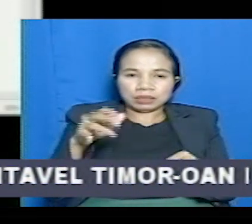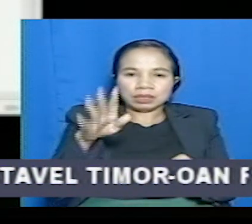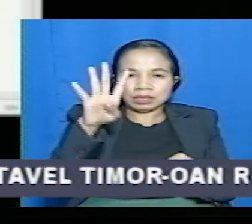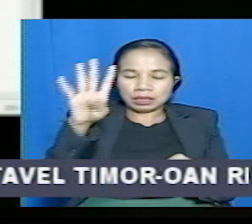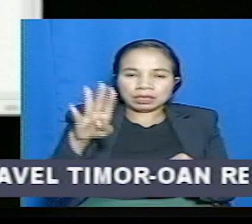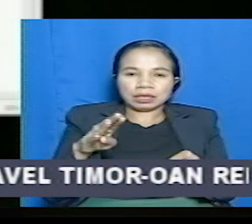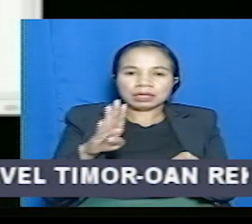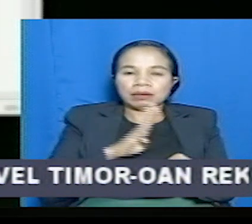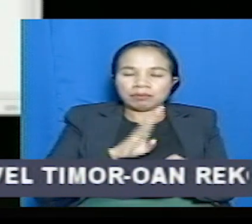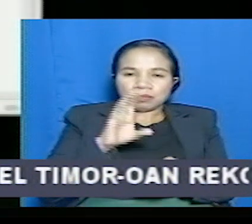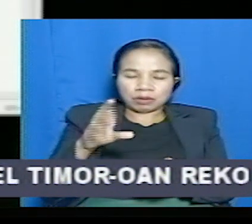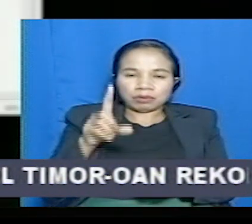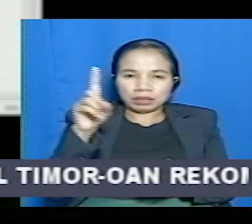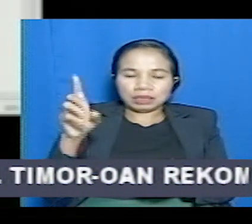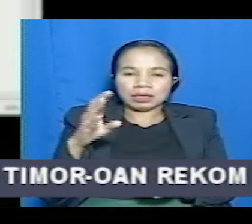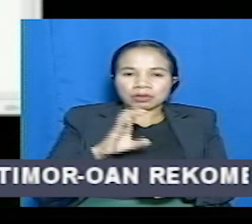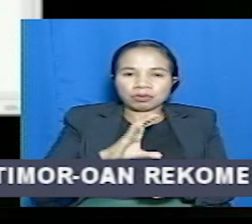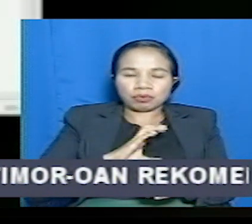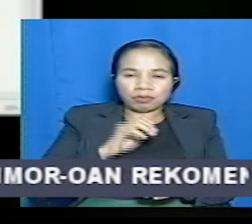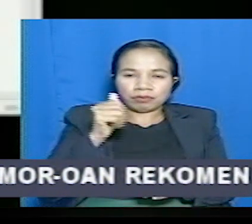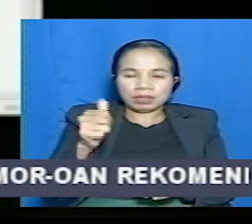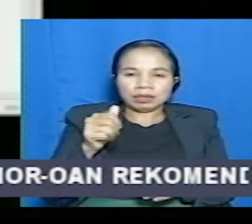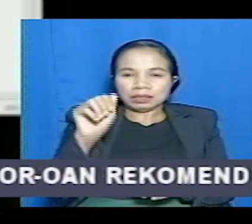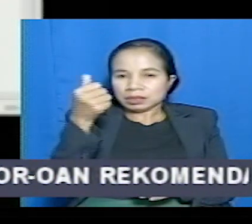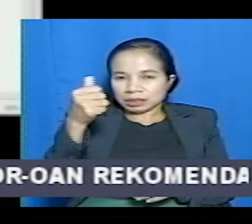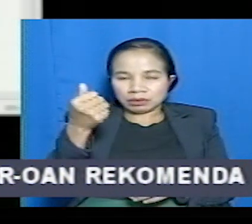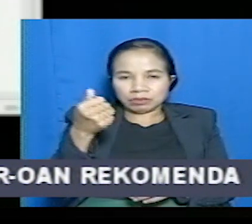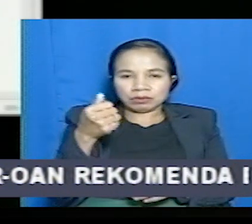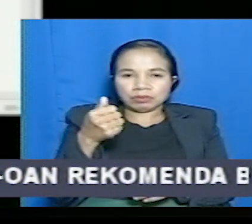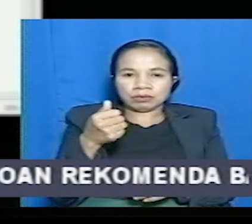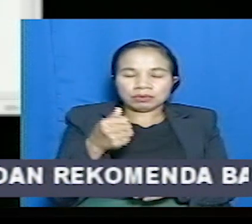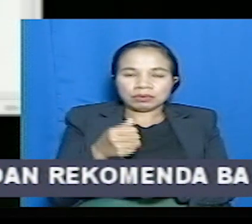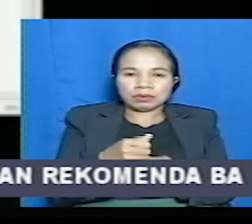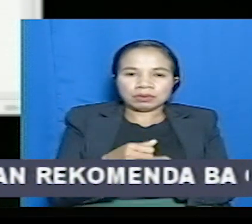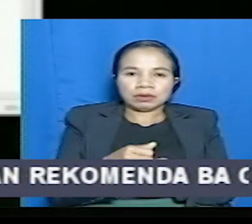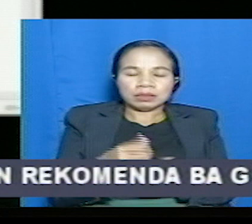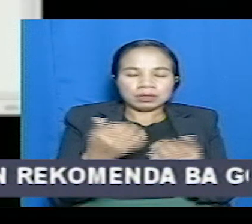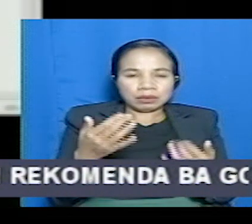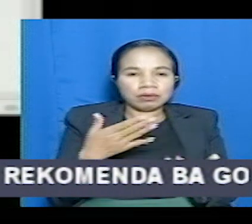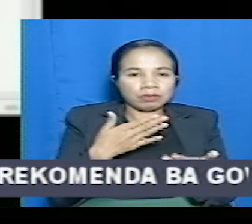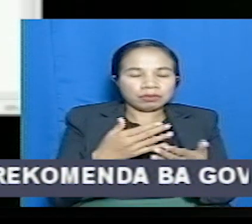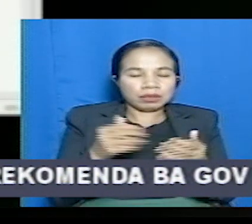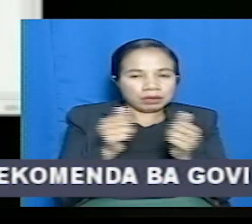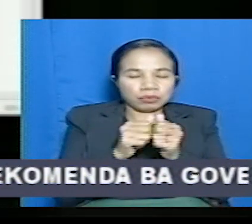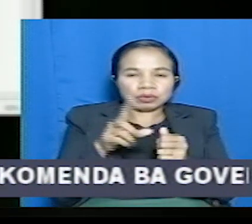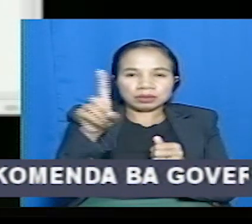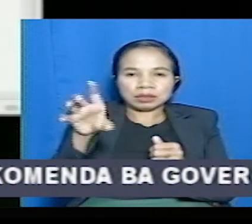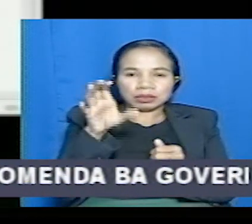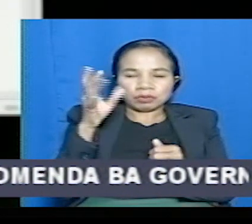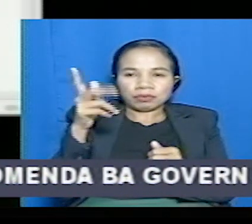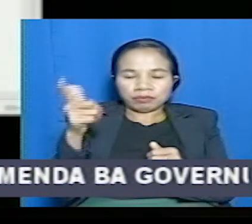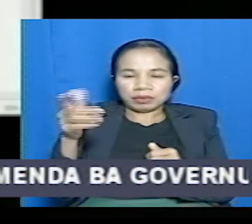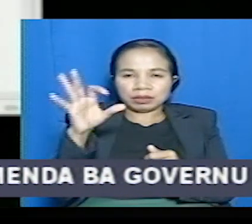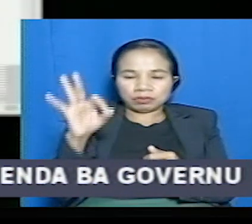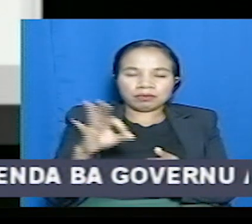Nainhat e a Baucau, Ida e a Covalima, Sanulo, na ver recuperado Ohin e a 129,